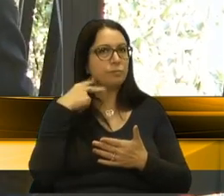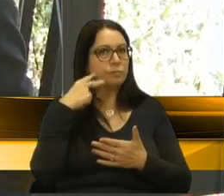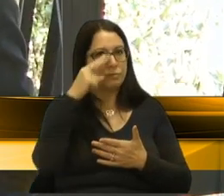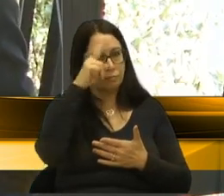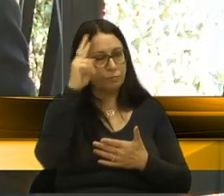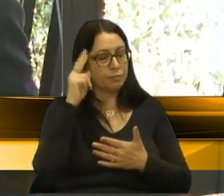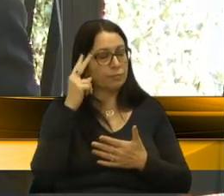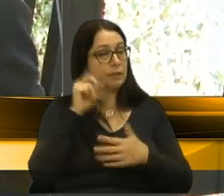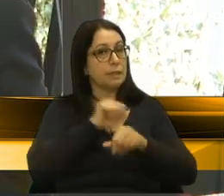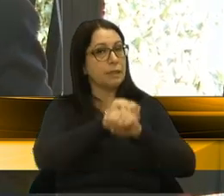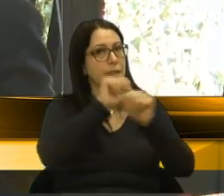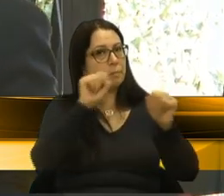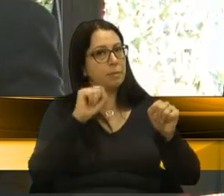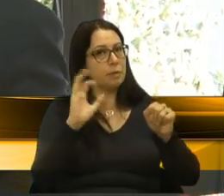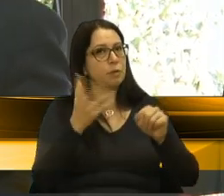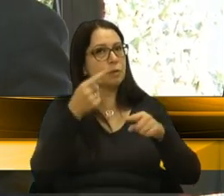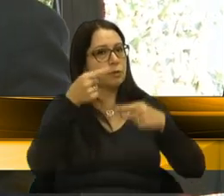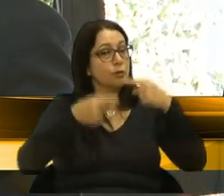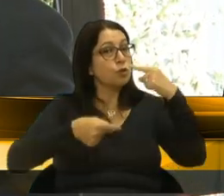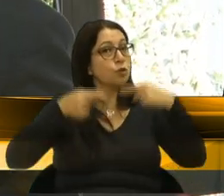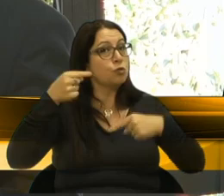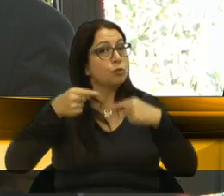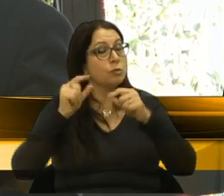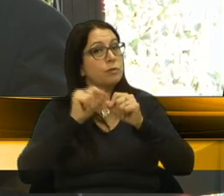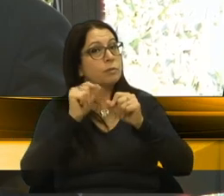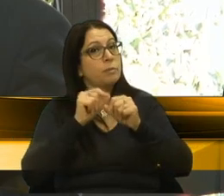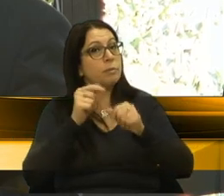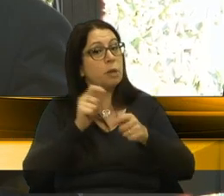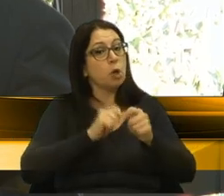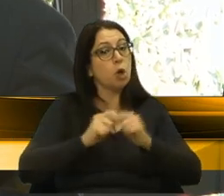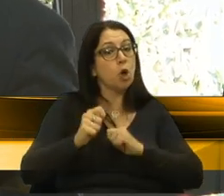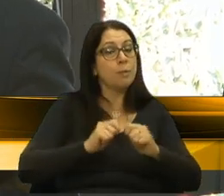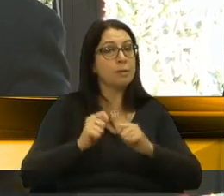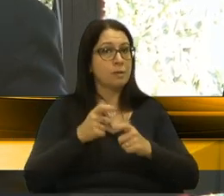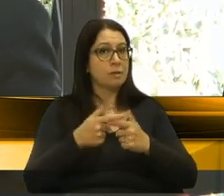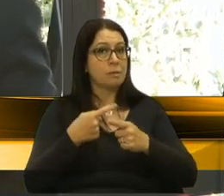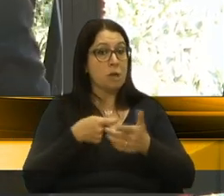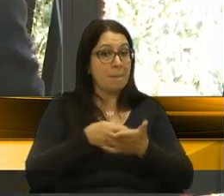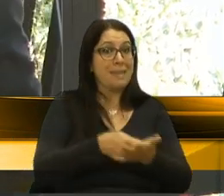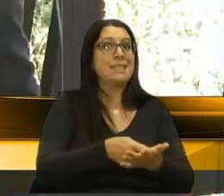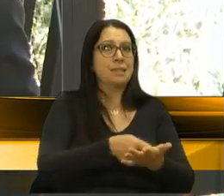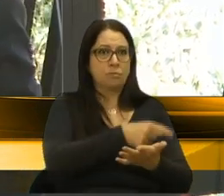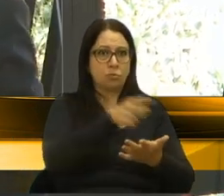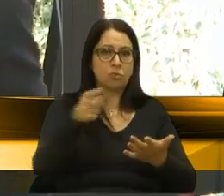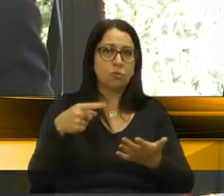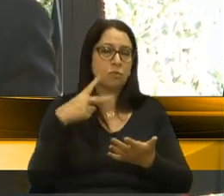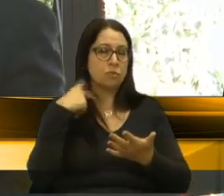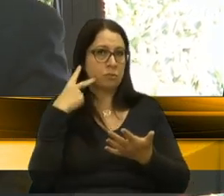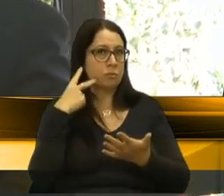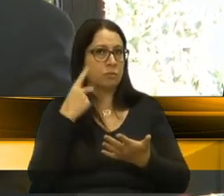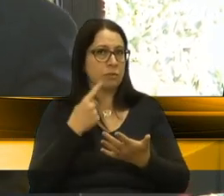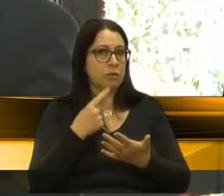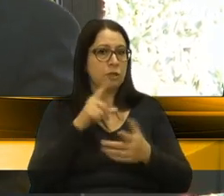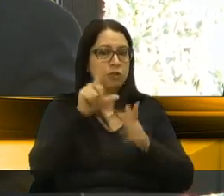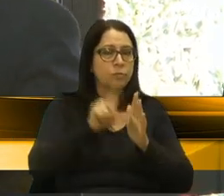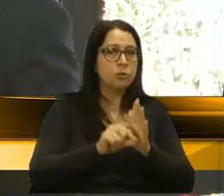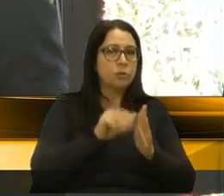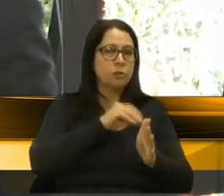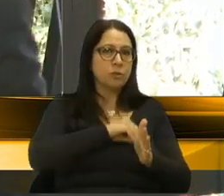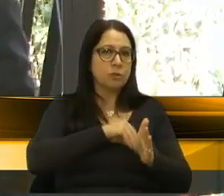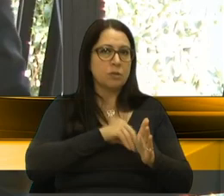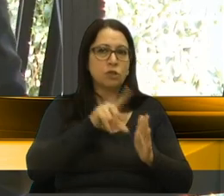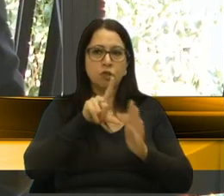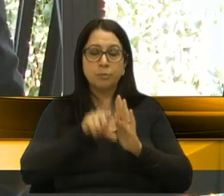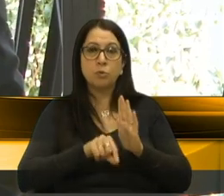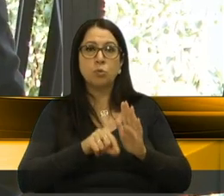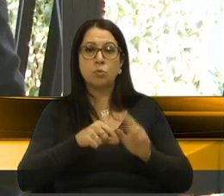a manhã inteira aqui discutindo o que a gente pode fazer para economizar. Porque a pressão em cima de nós, vereadores, é diminuam o salário, diminuam